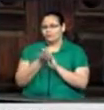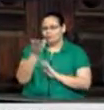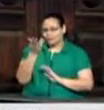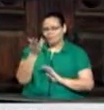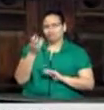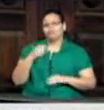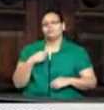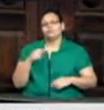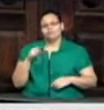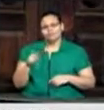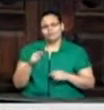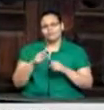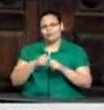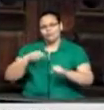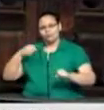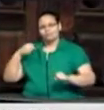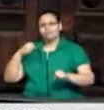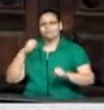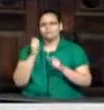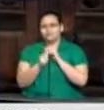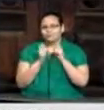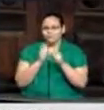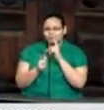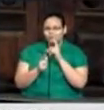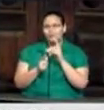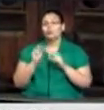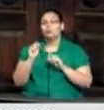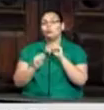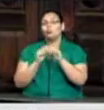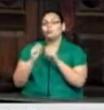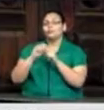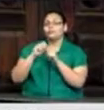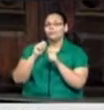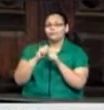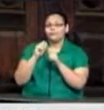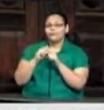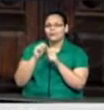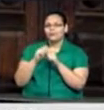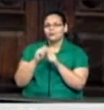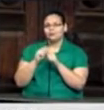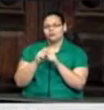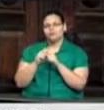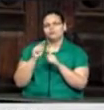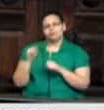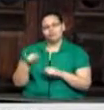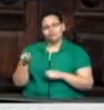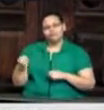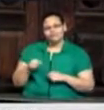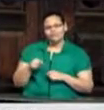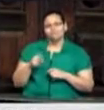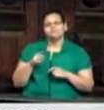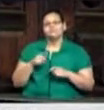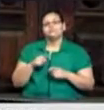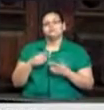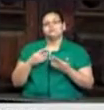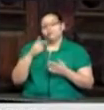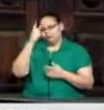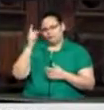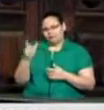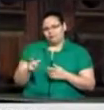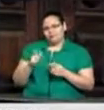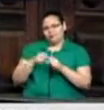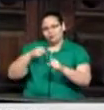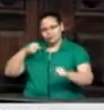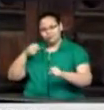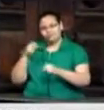Quantos foram agredidos? É importante saber o que foi feito para com os agressores. Agora,